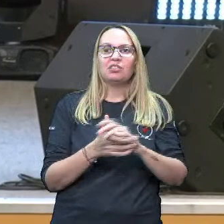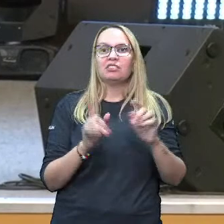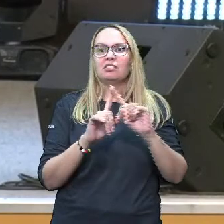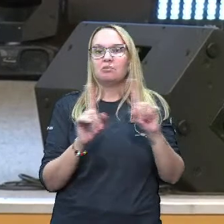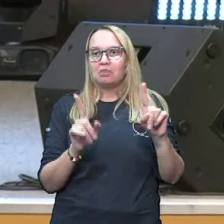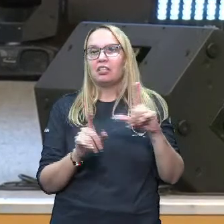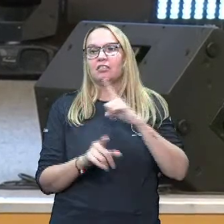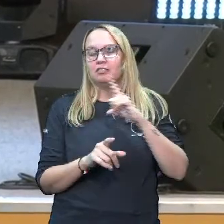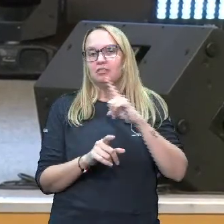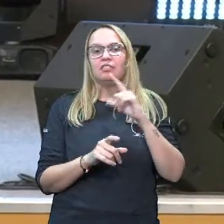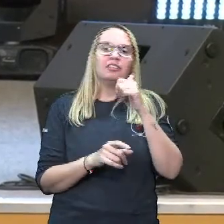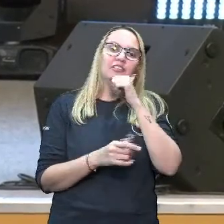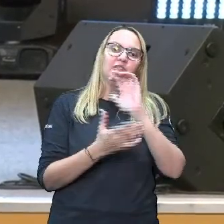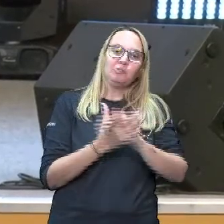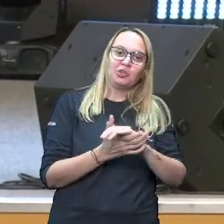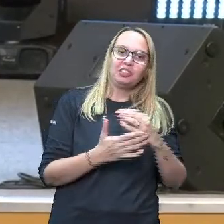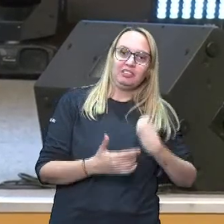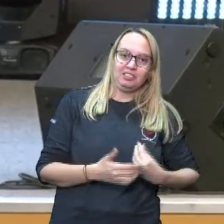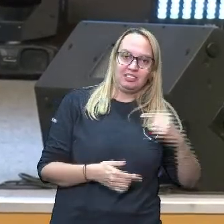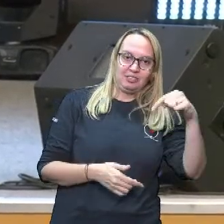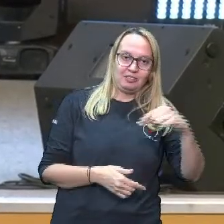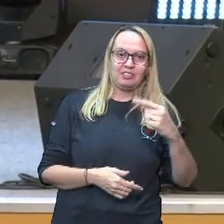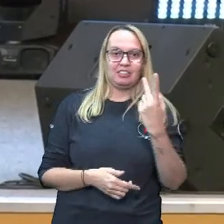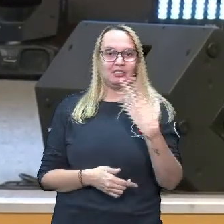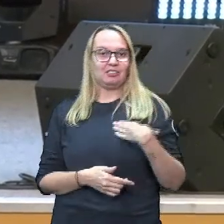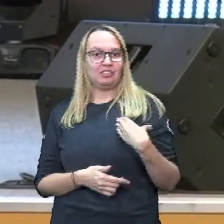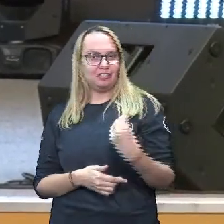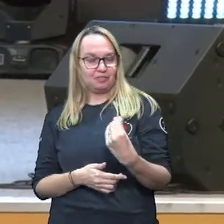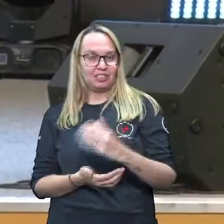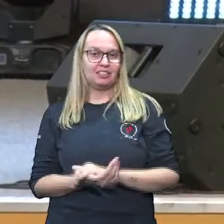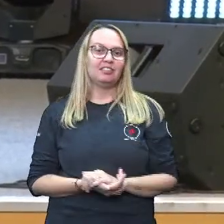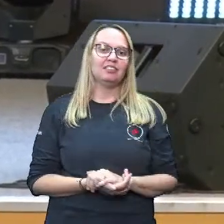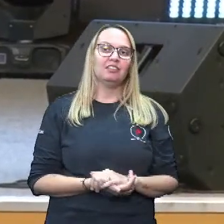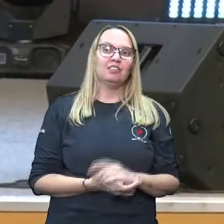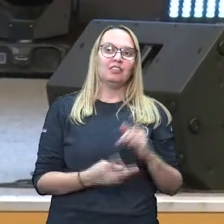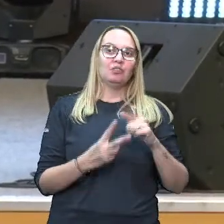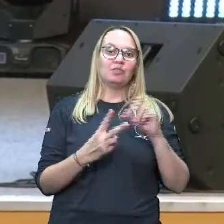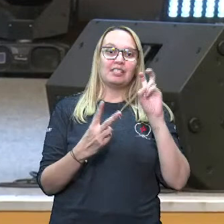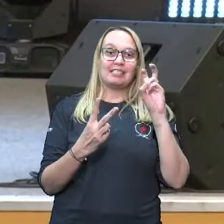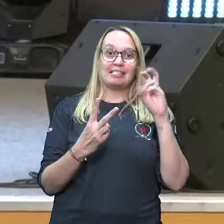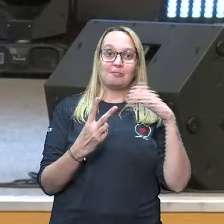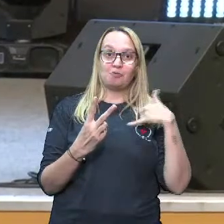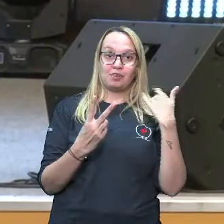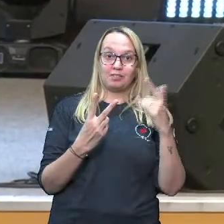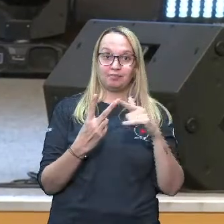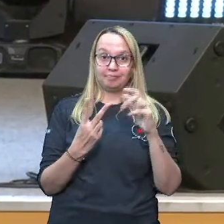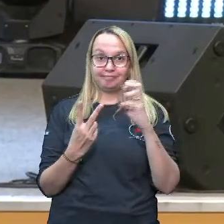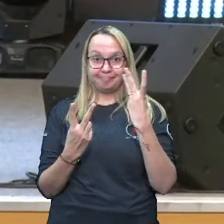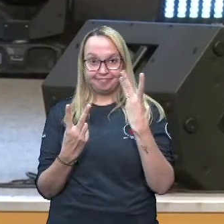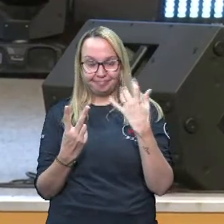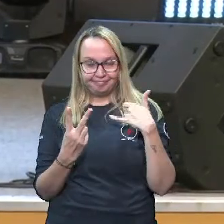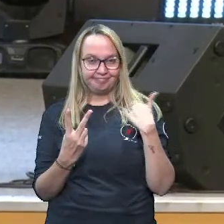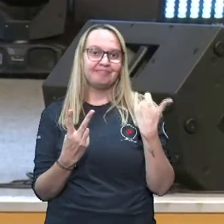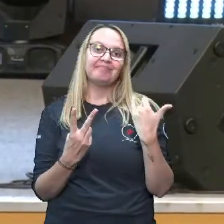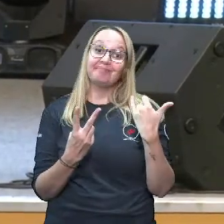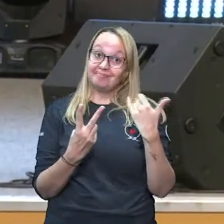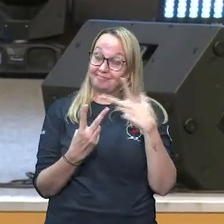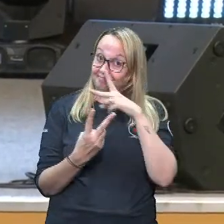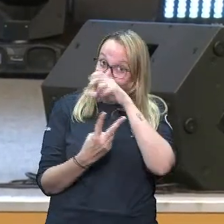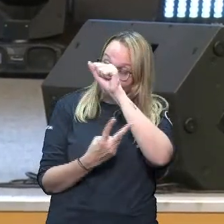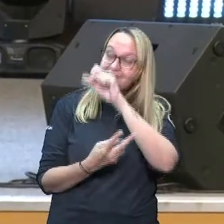Thaís, o Benjamim e o Rubem, que são... É um de 5 e um de 3, irmão. É